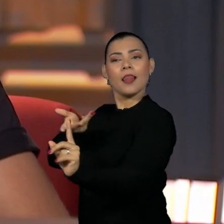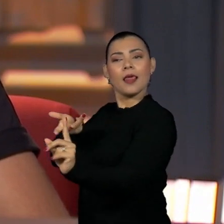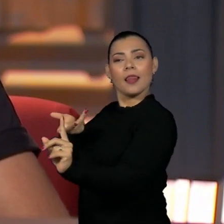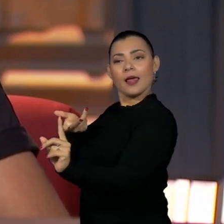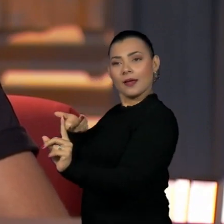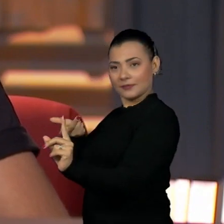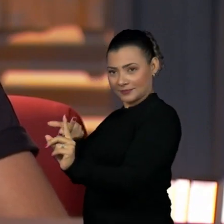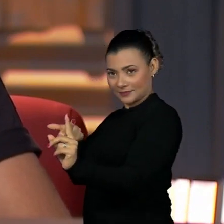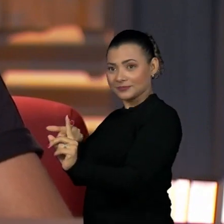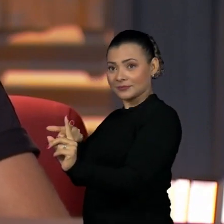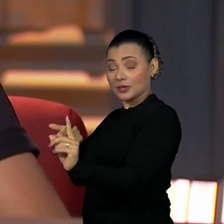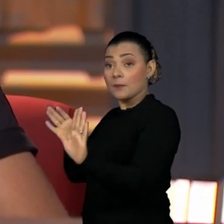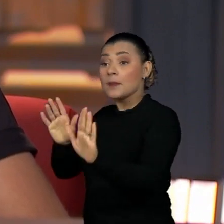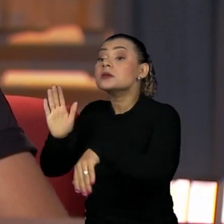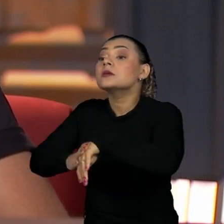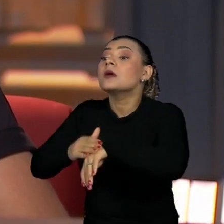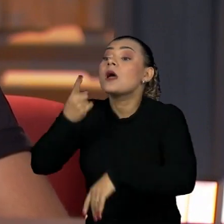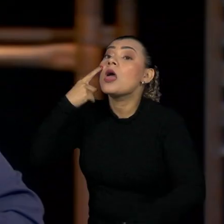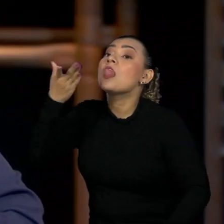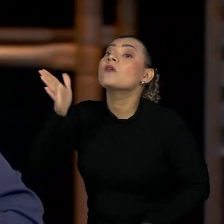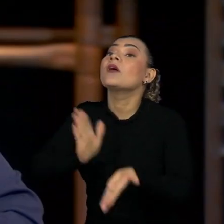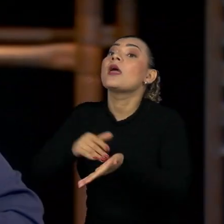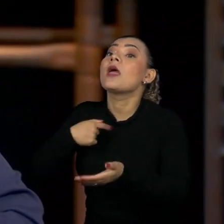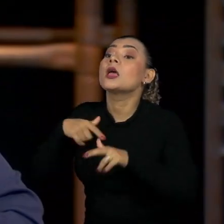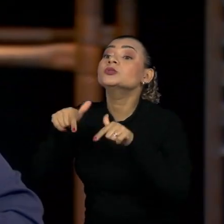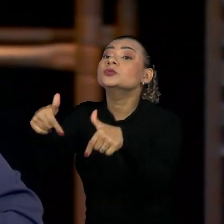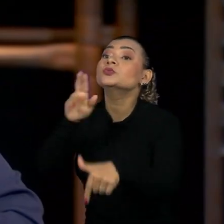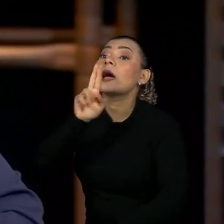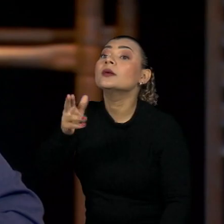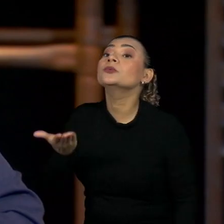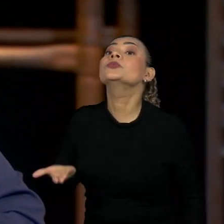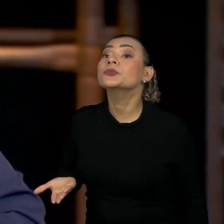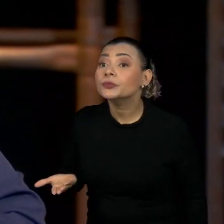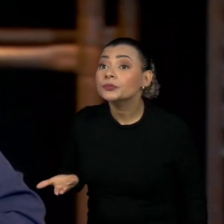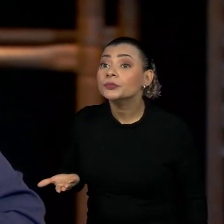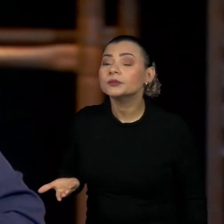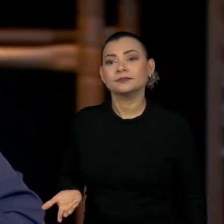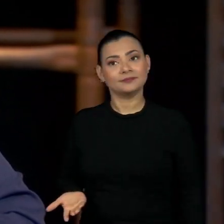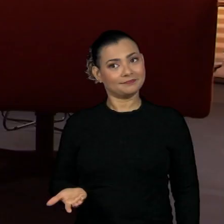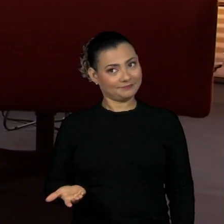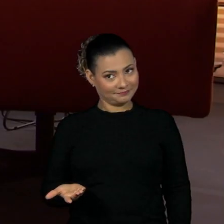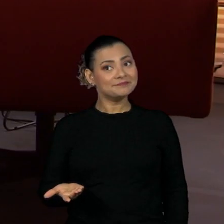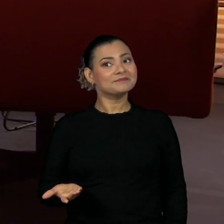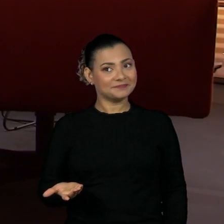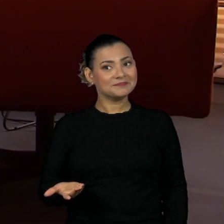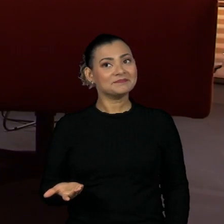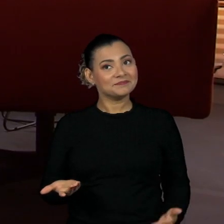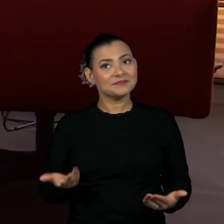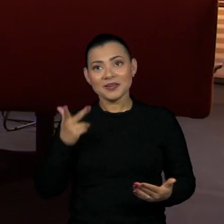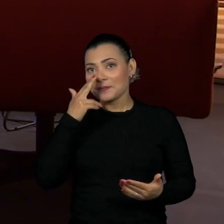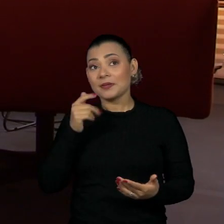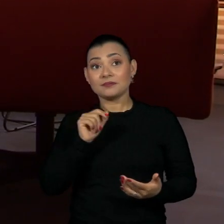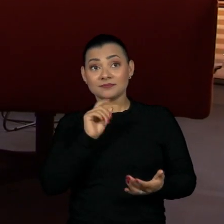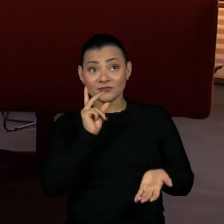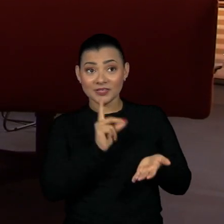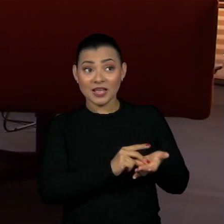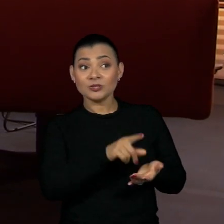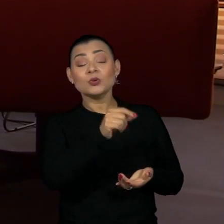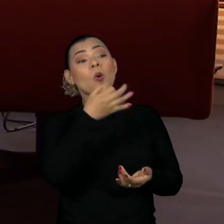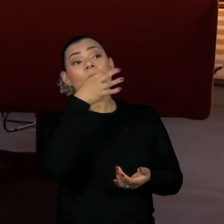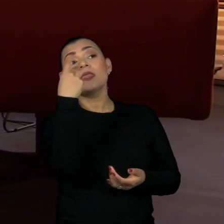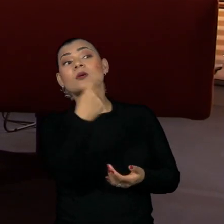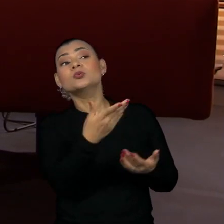eu gosto de ver o resultado. O resultado dele não te agradou Não. tanto. E não vem agradando. O que, por